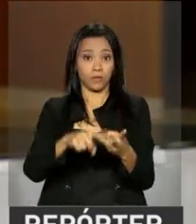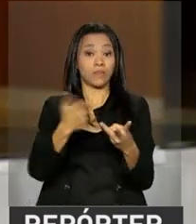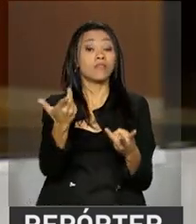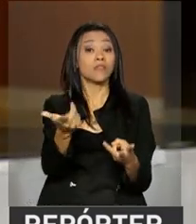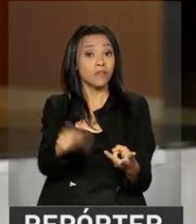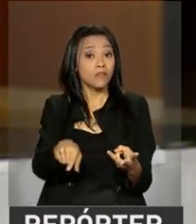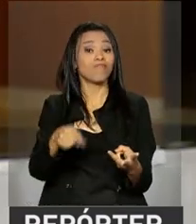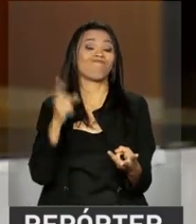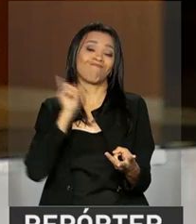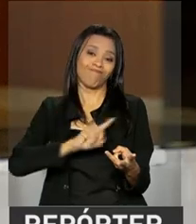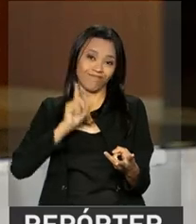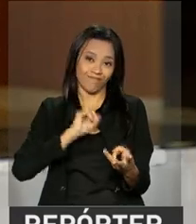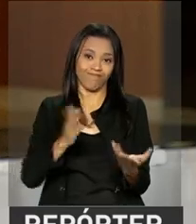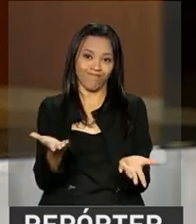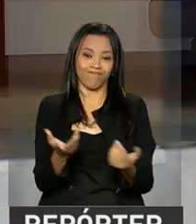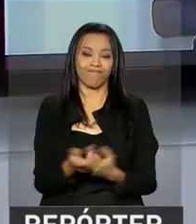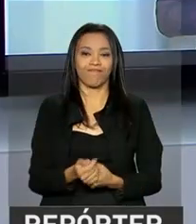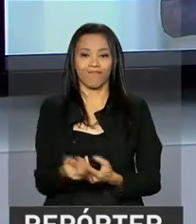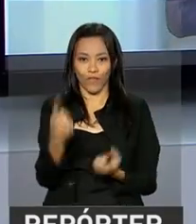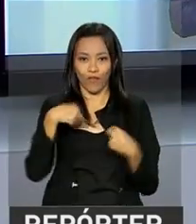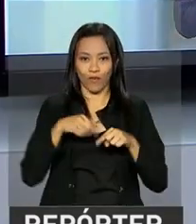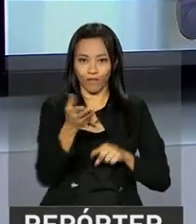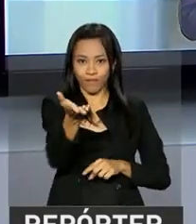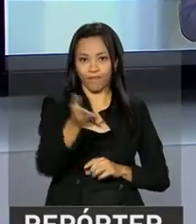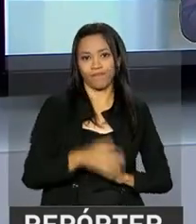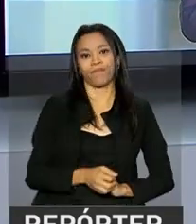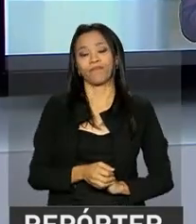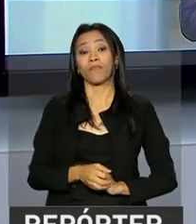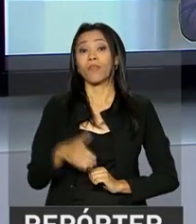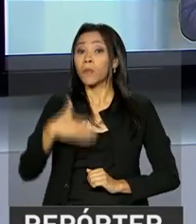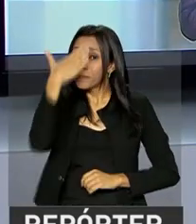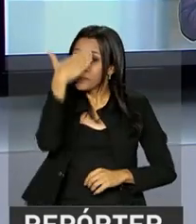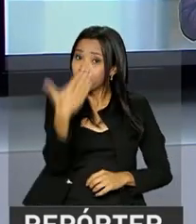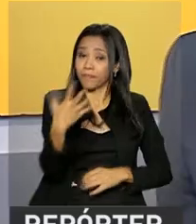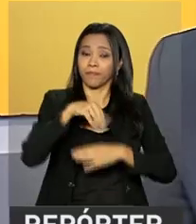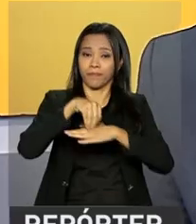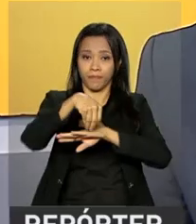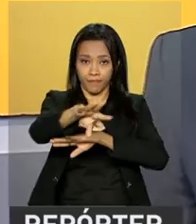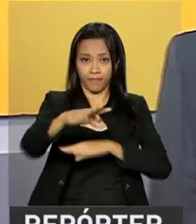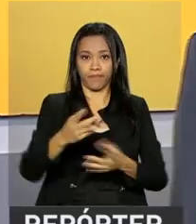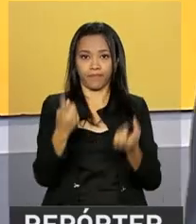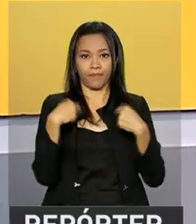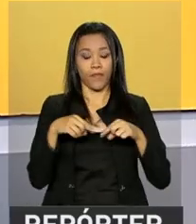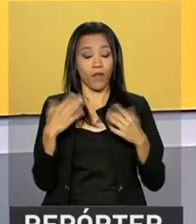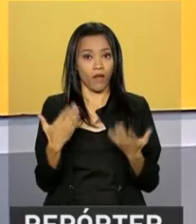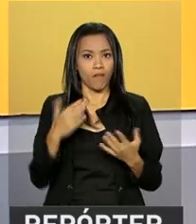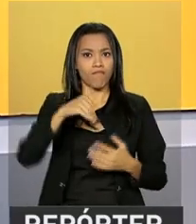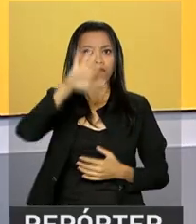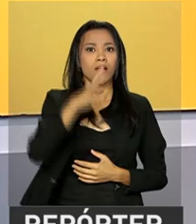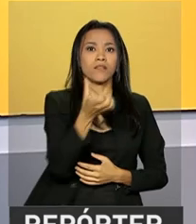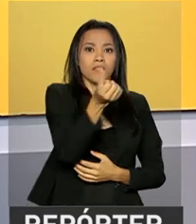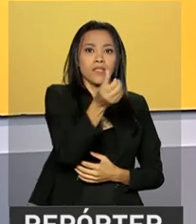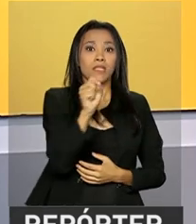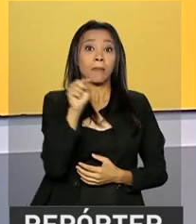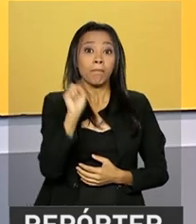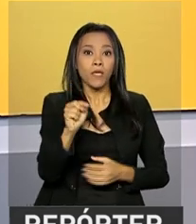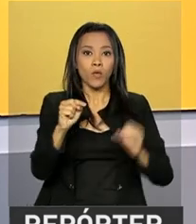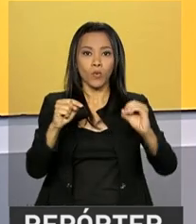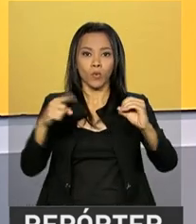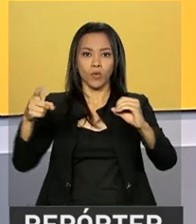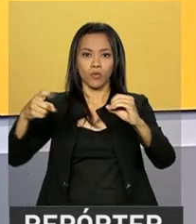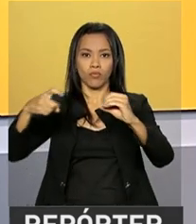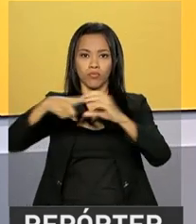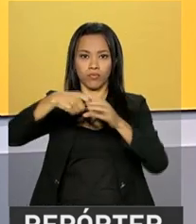Sul e Minas Gerais. Volto com você, Leandro. Tá OK, Mara, obrigado pelas suas informações. Olha, mais de 60.000 embriões foram